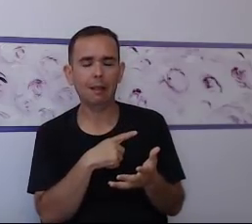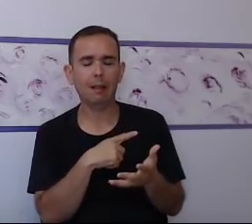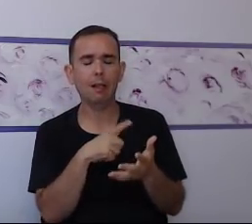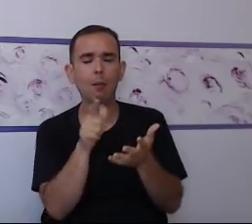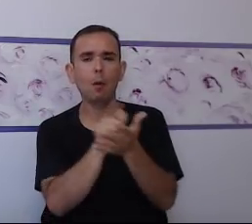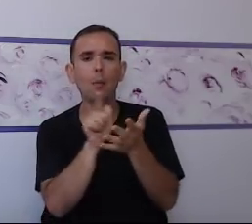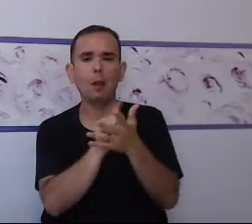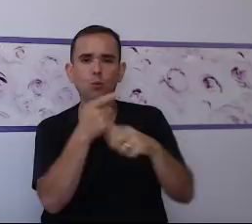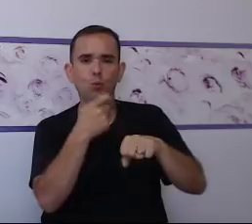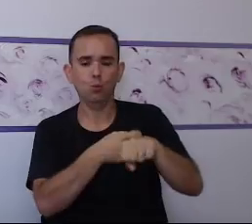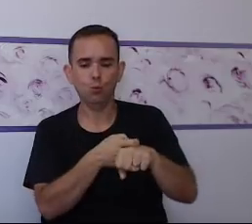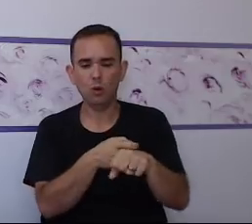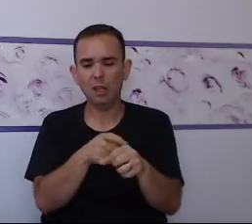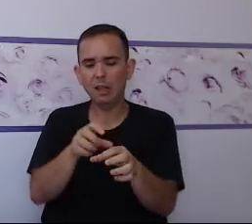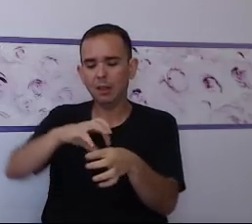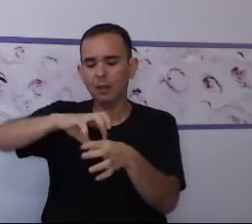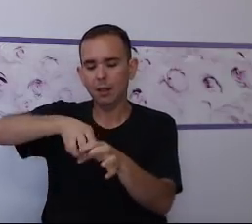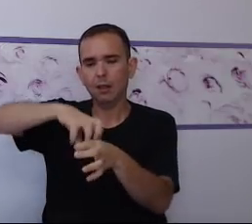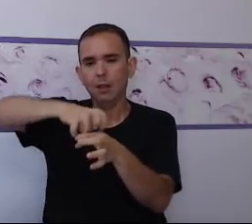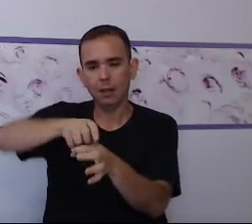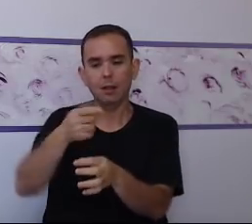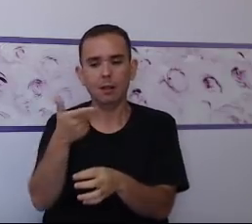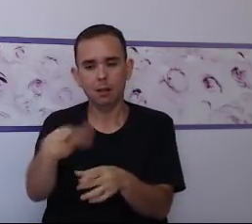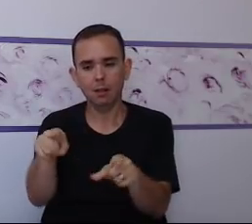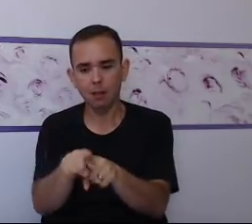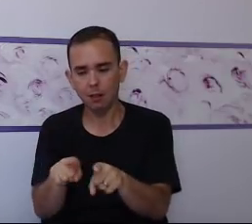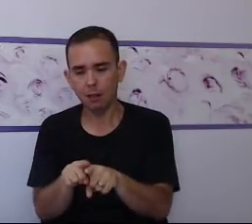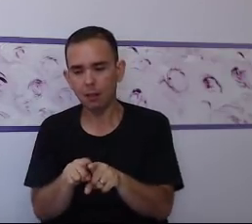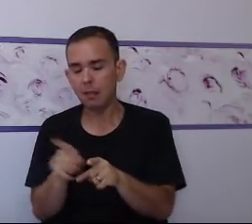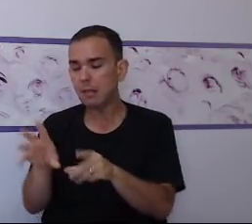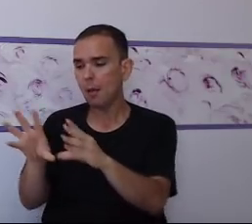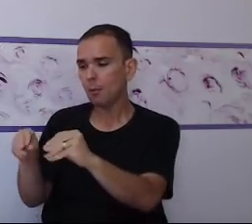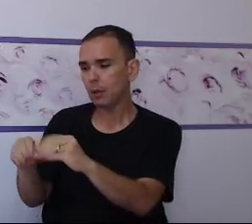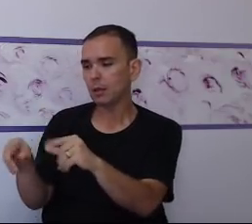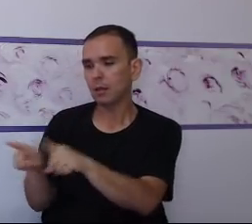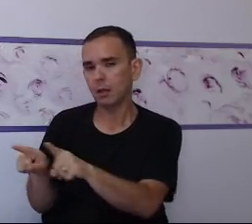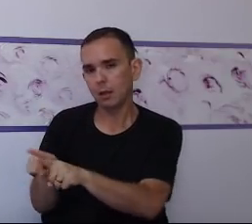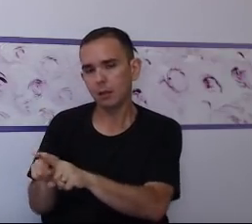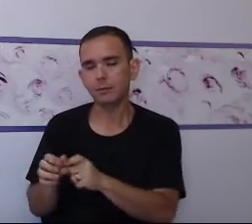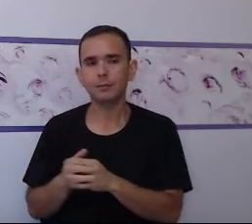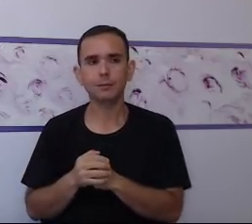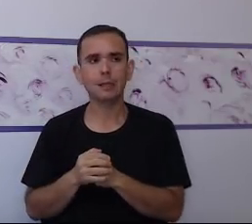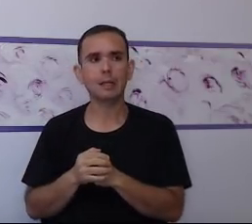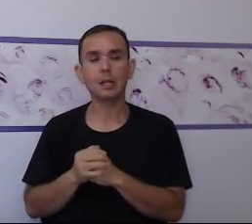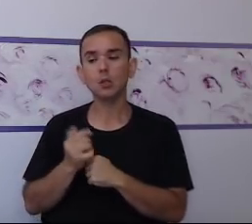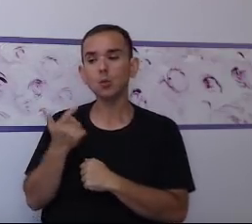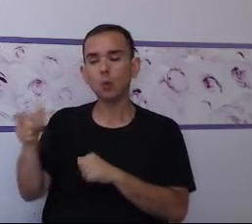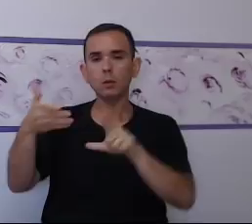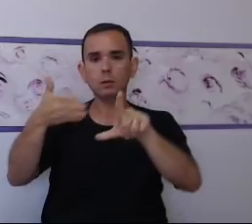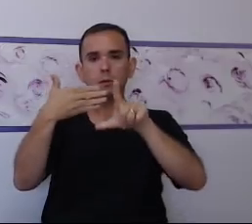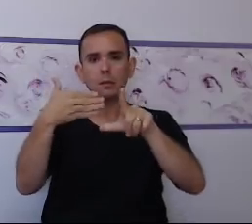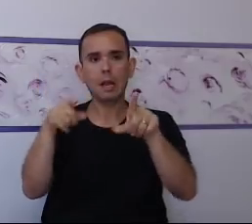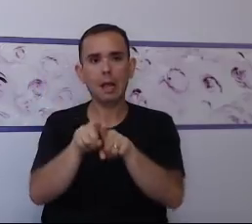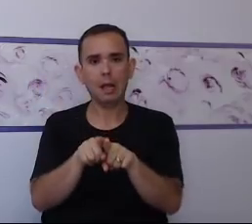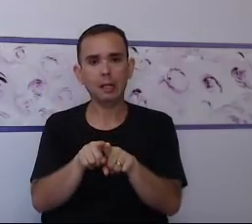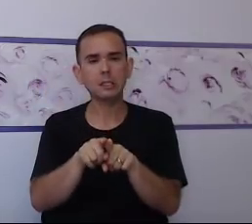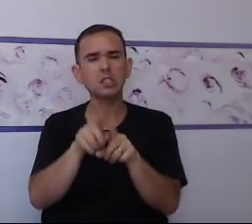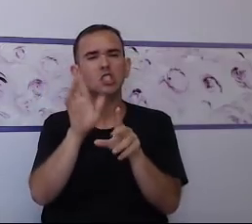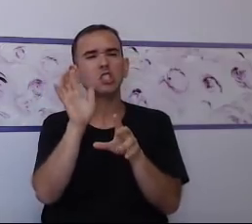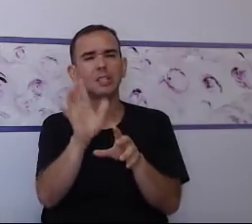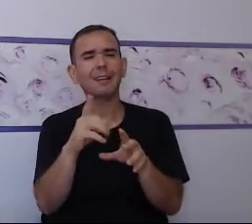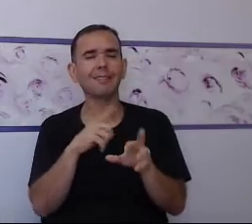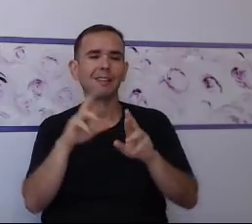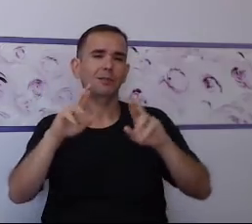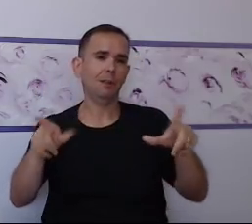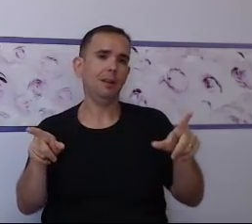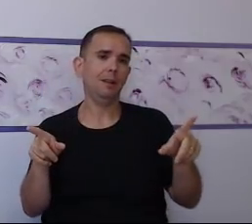papelão, tampinhas de garrafa e as massinhas de modelar. E lá no outro slide, a gente já traz